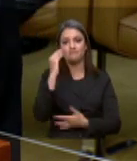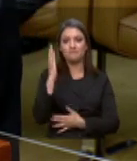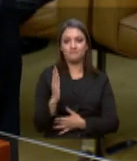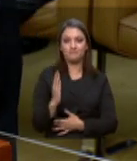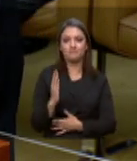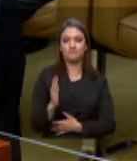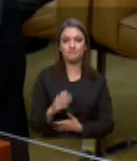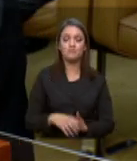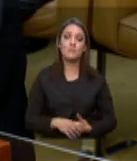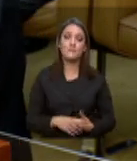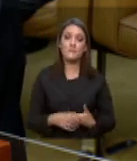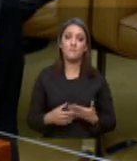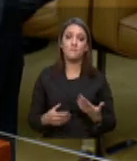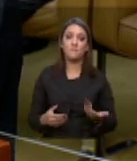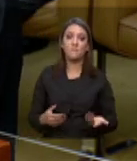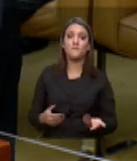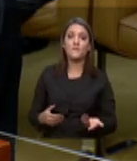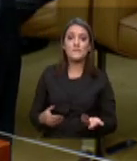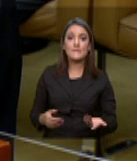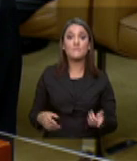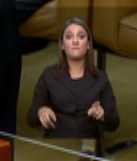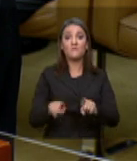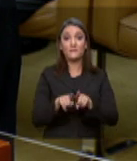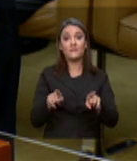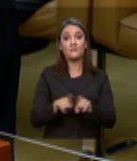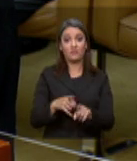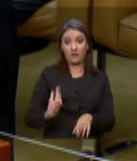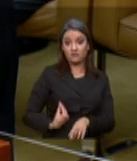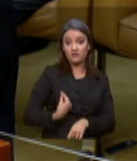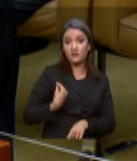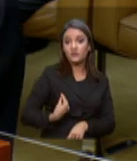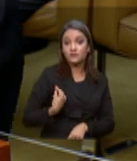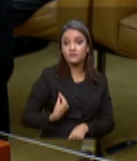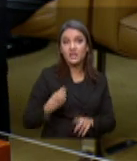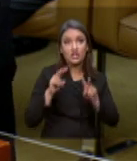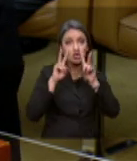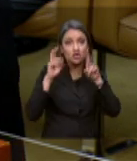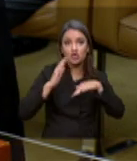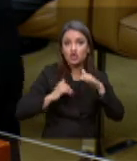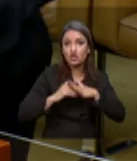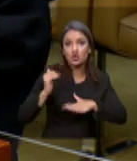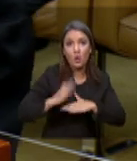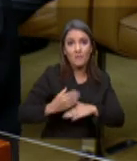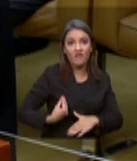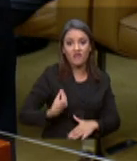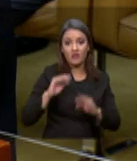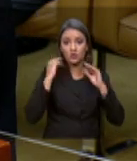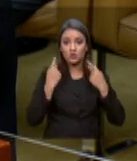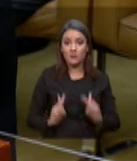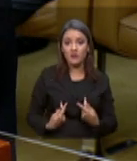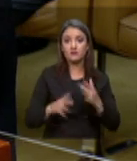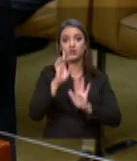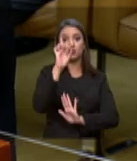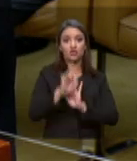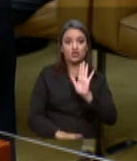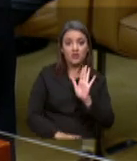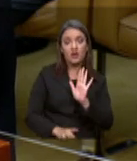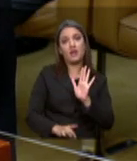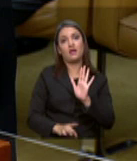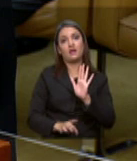gente está falando aqui não são exatamente de números, mas são de vidas humanas, de direitos da